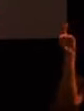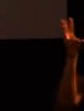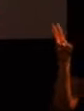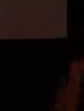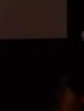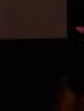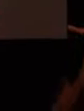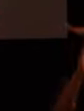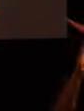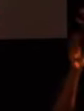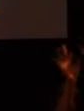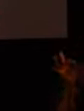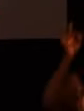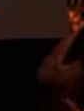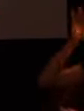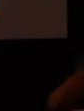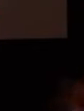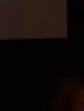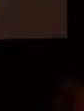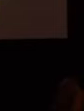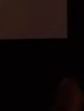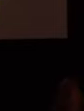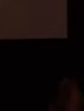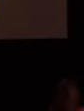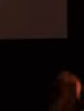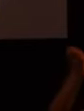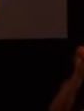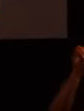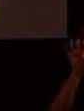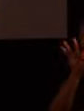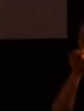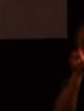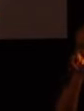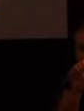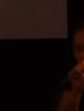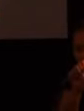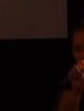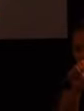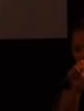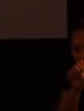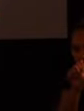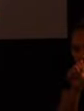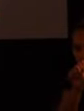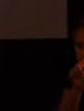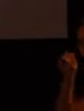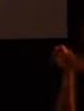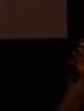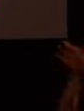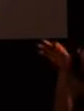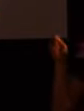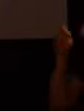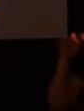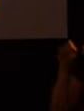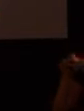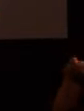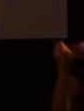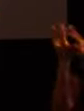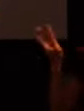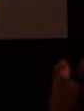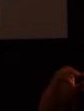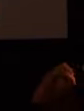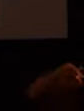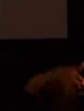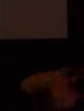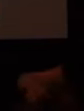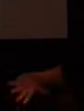e o mapa limita essa altura e a cota de implantação do terreno tem que ser levada em consideração